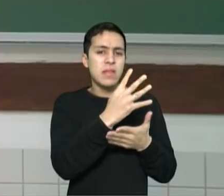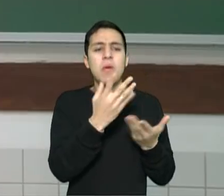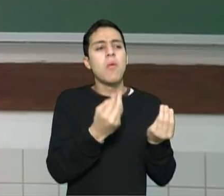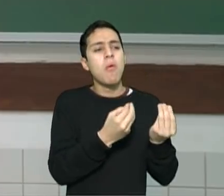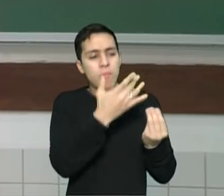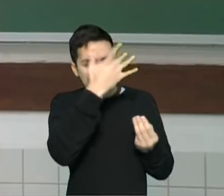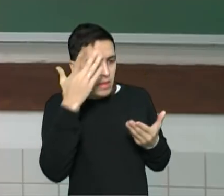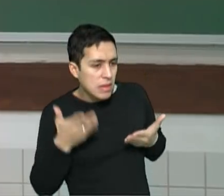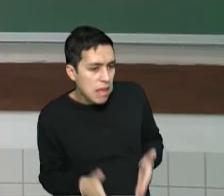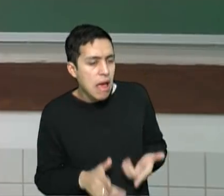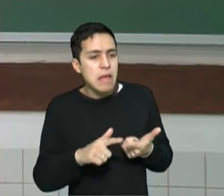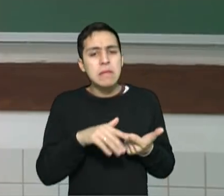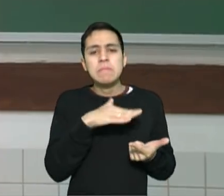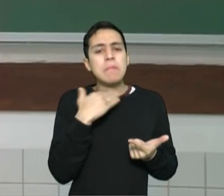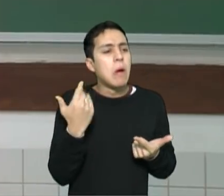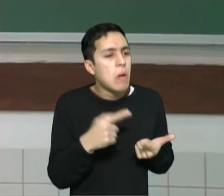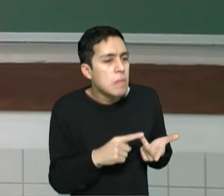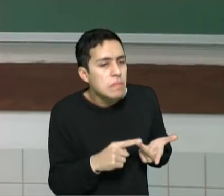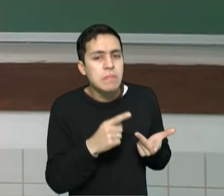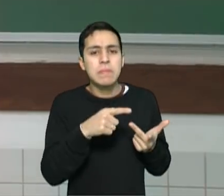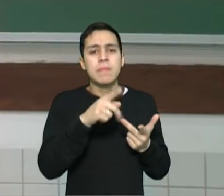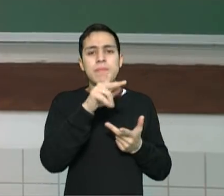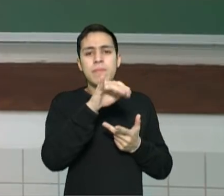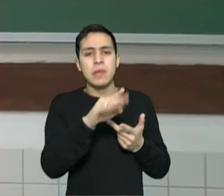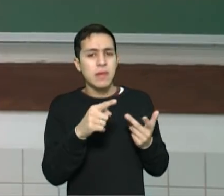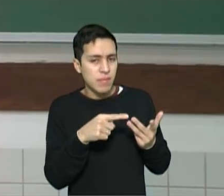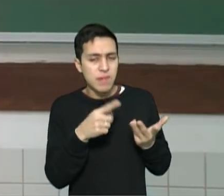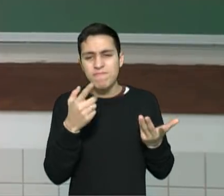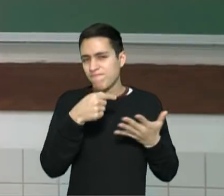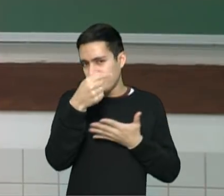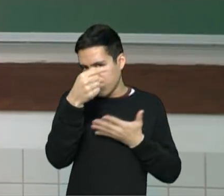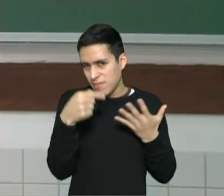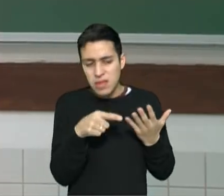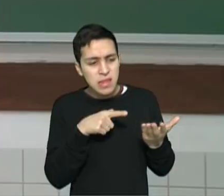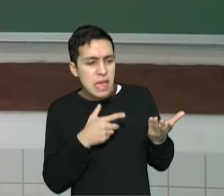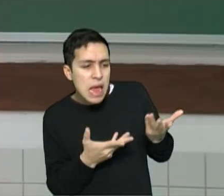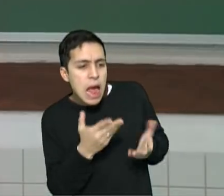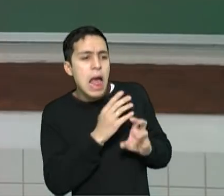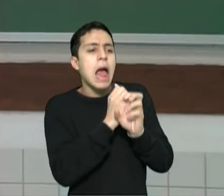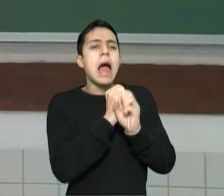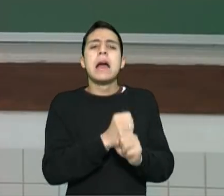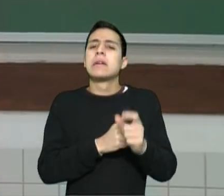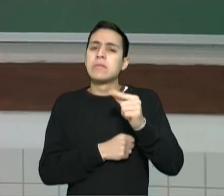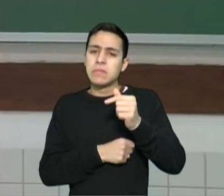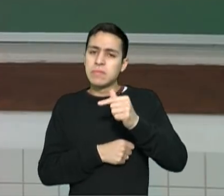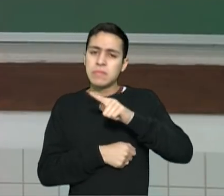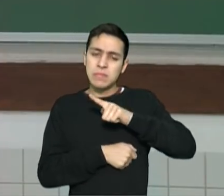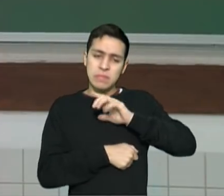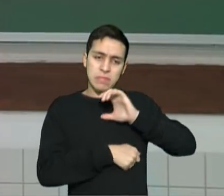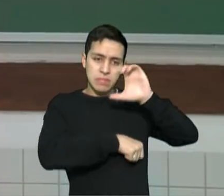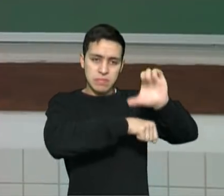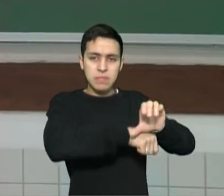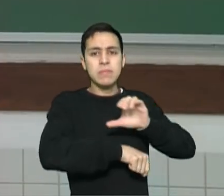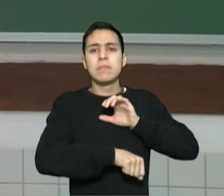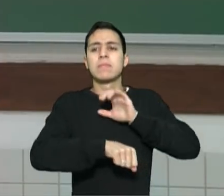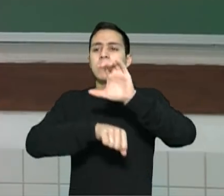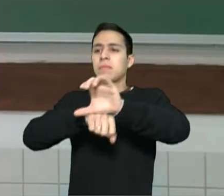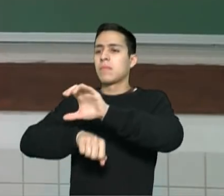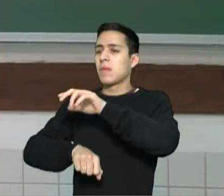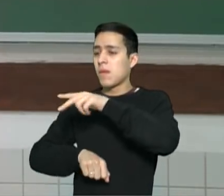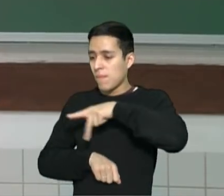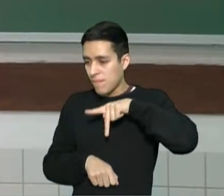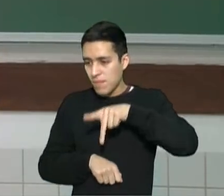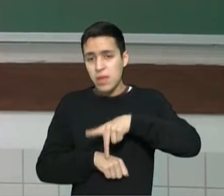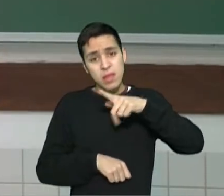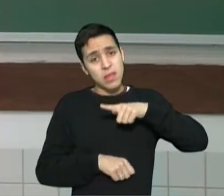natalidade, taxa de mortalidade, PIB, PNB, vai ser feita uma média e vai se estabelecer esse valor a qual o país